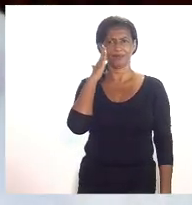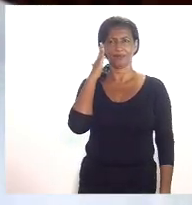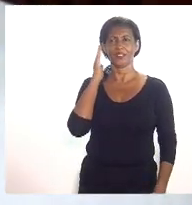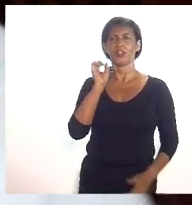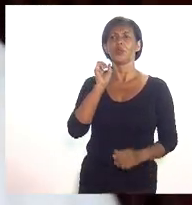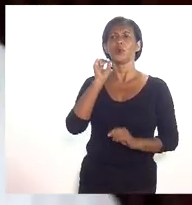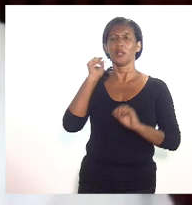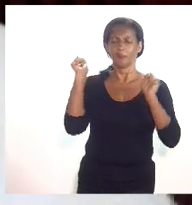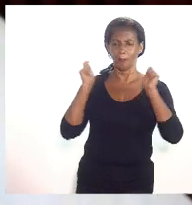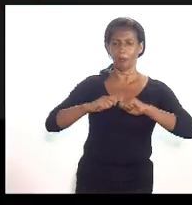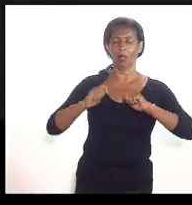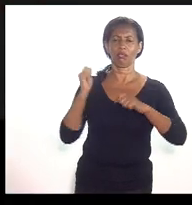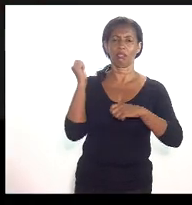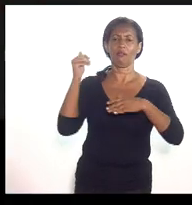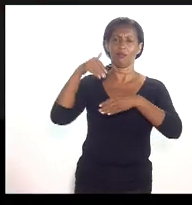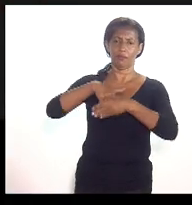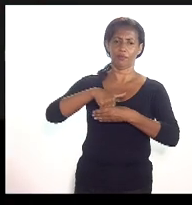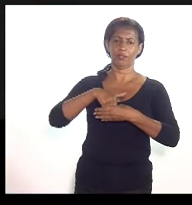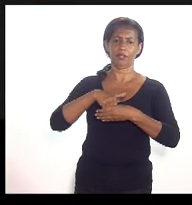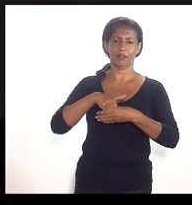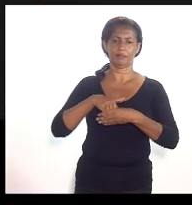que serão votados mesmo assim. Ok?